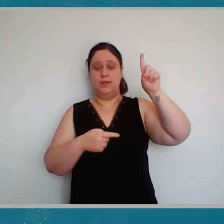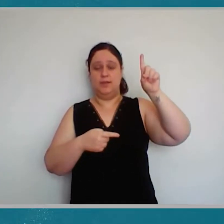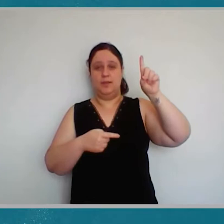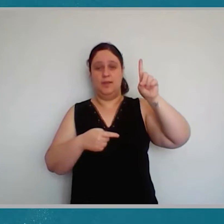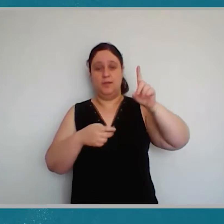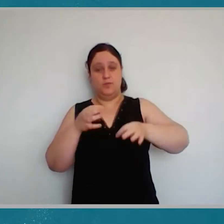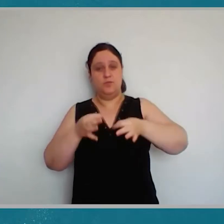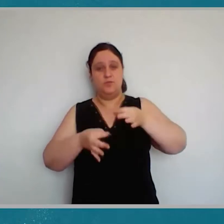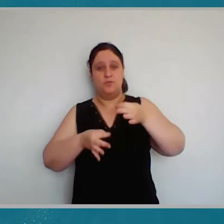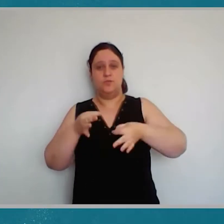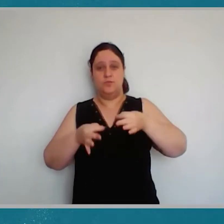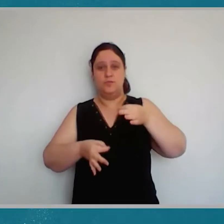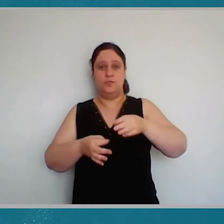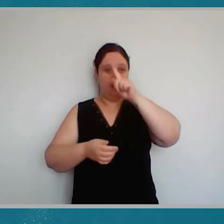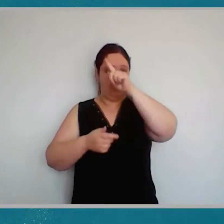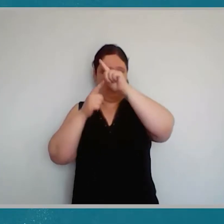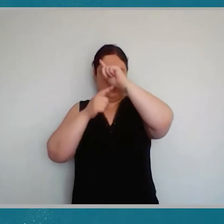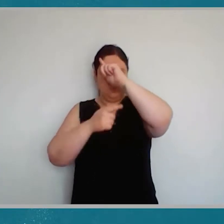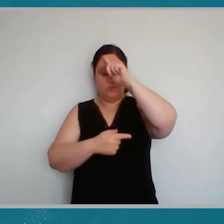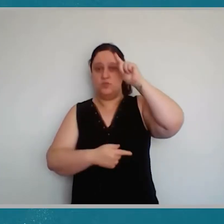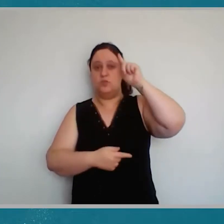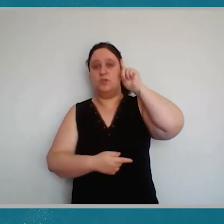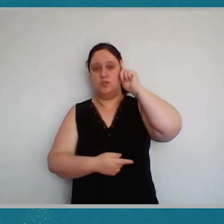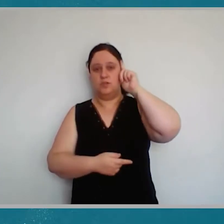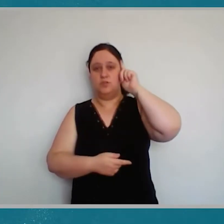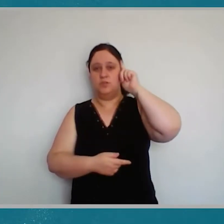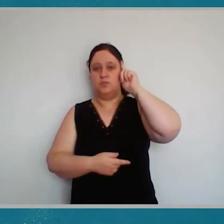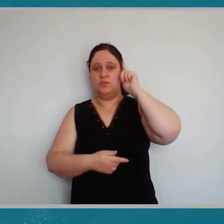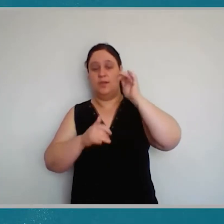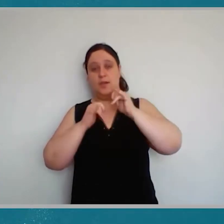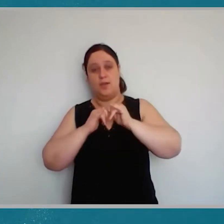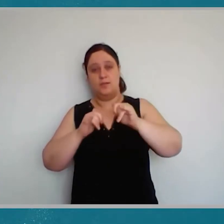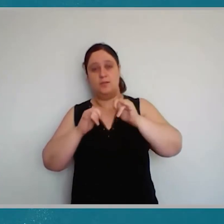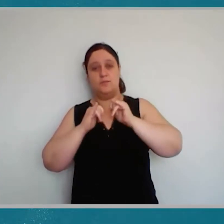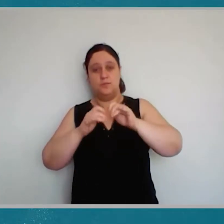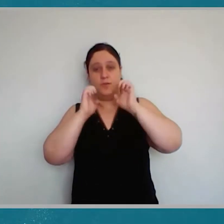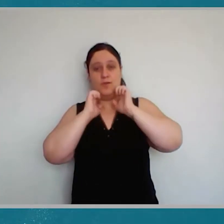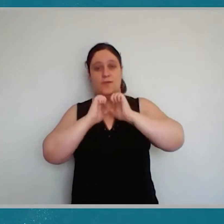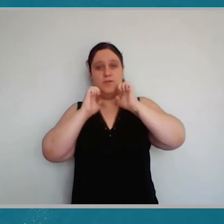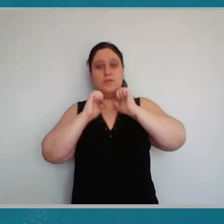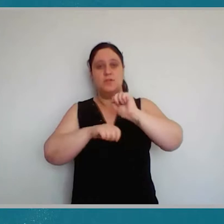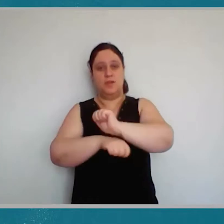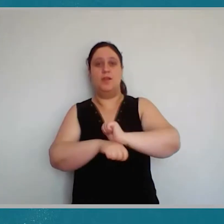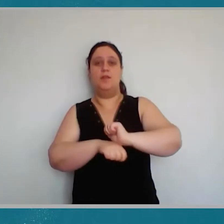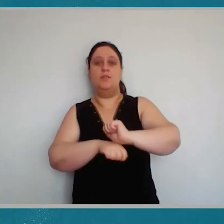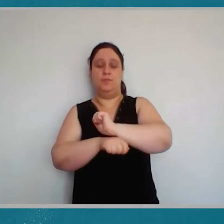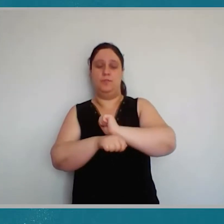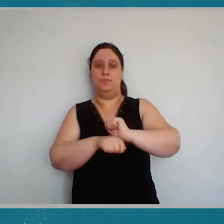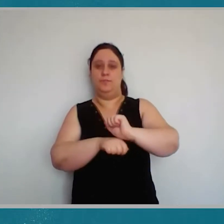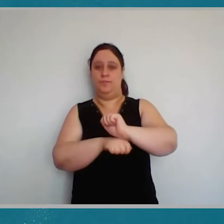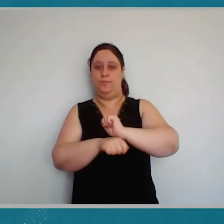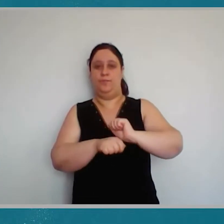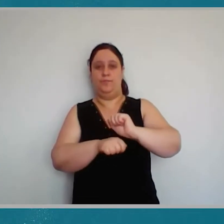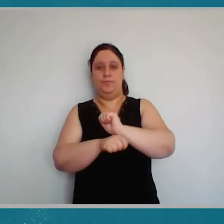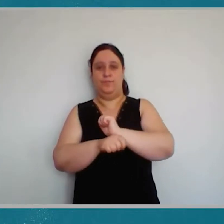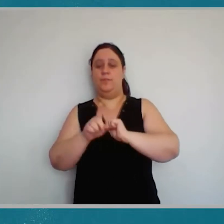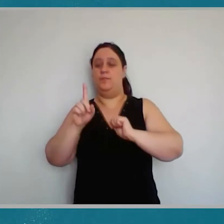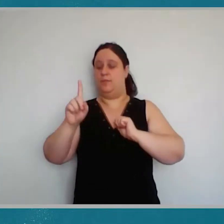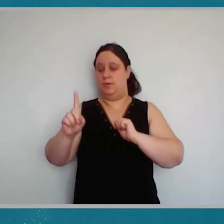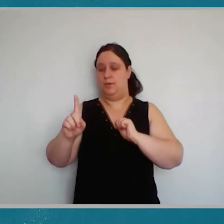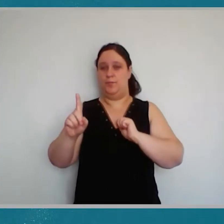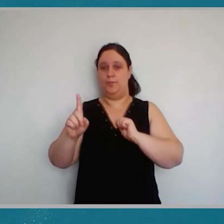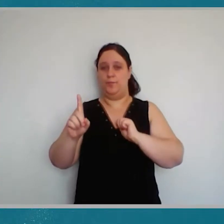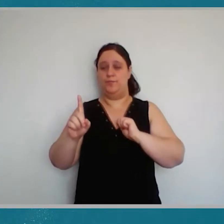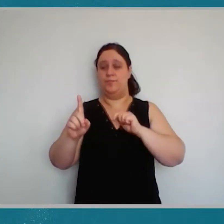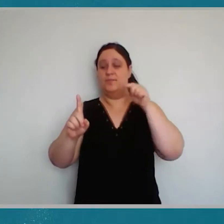pré-anunciou o Evangelho a Abraão. Em ti serão abençoados todos os